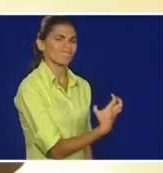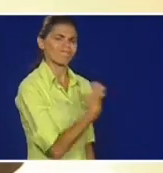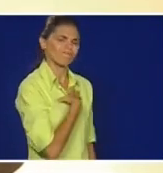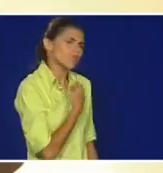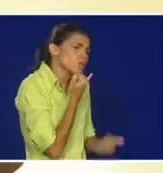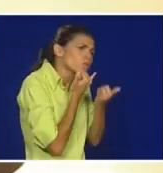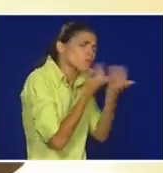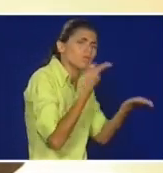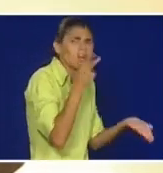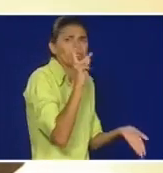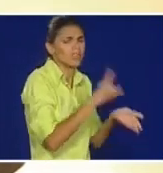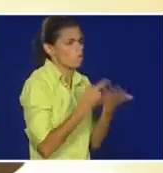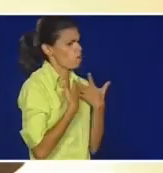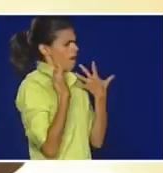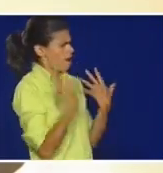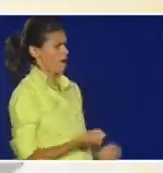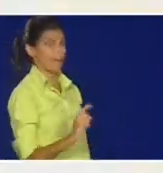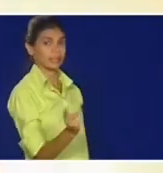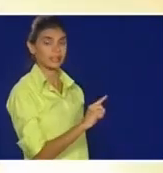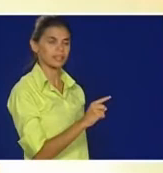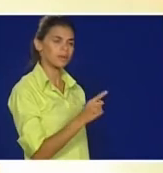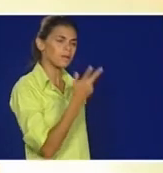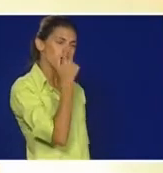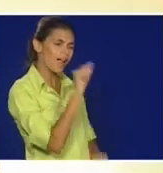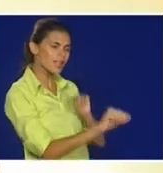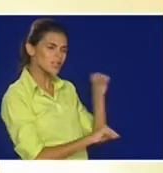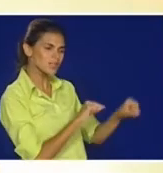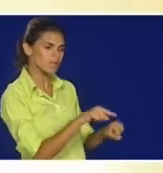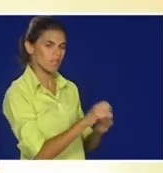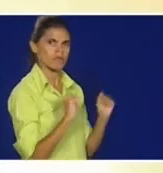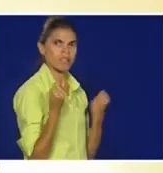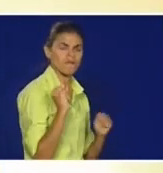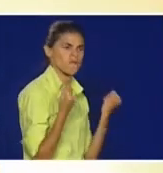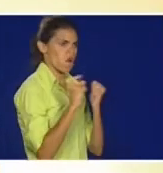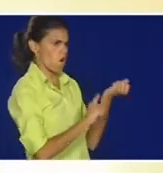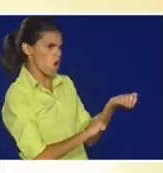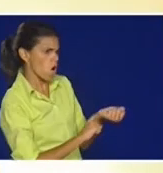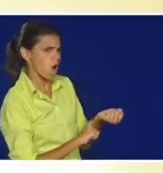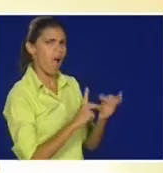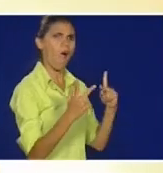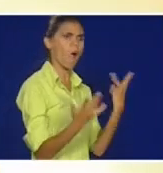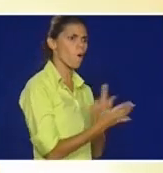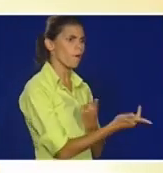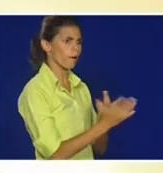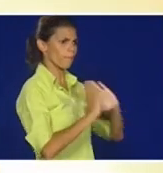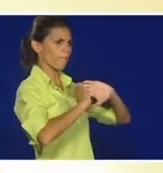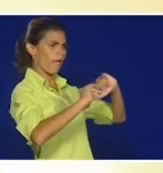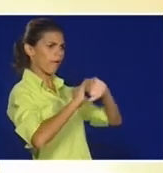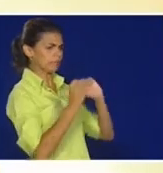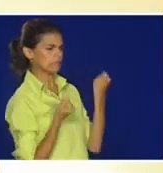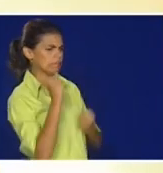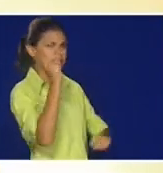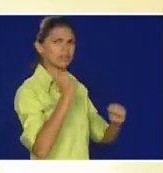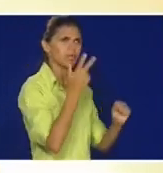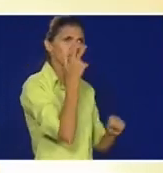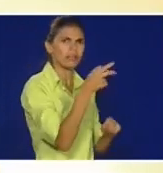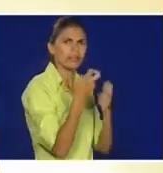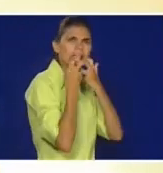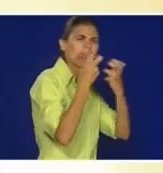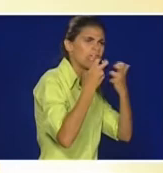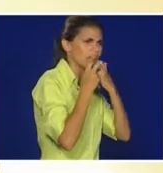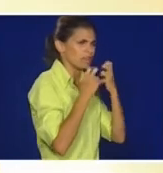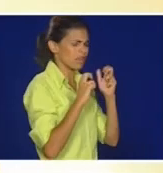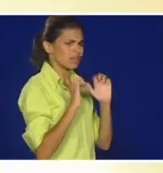a pior parte. Desculpa, entendeu? Ele aparentemente parecia uma criança assim, nervosa quando ele queria alguma coisa. Ele tentava